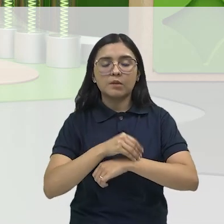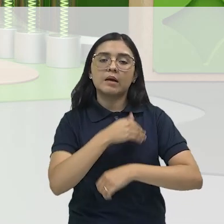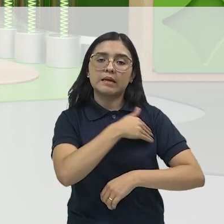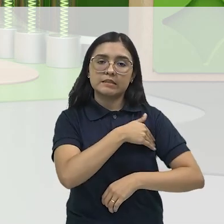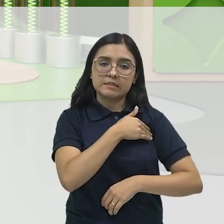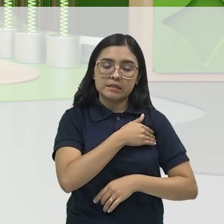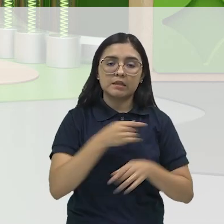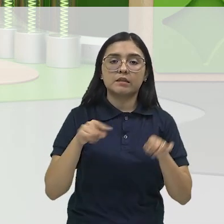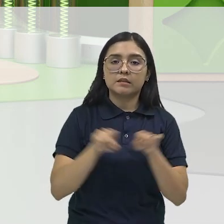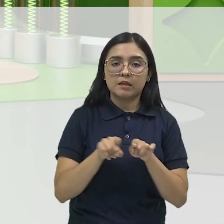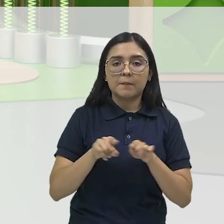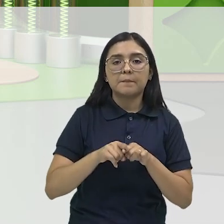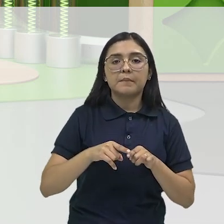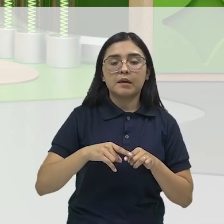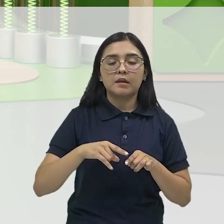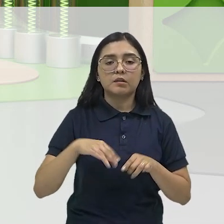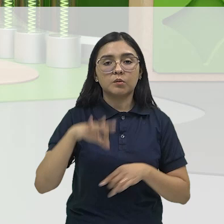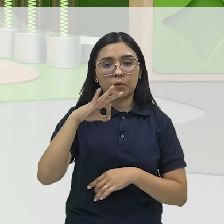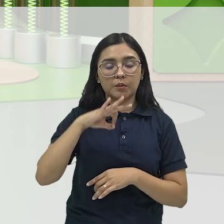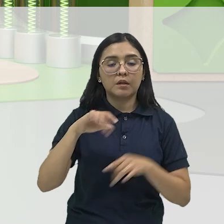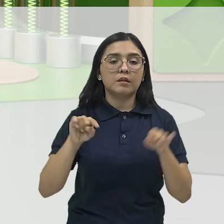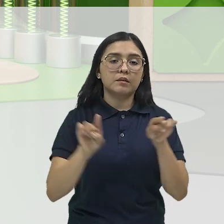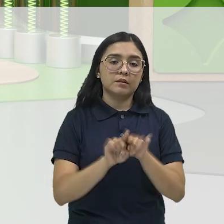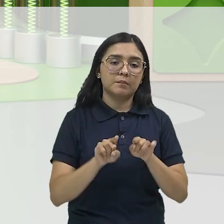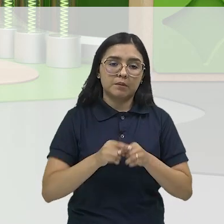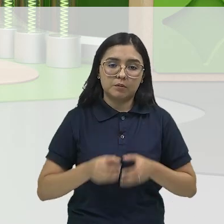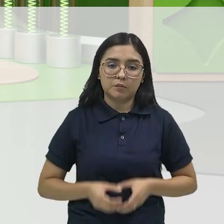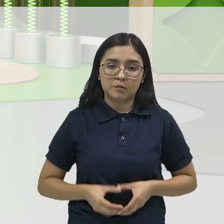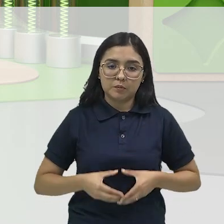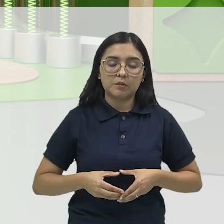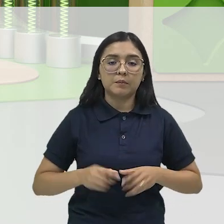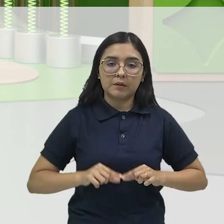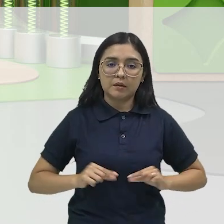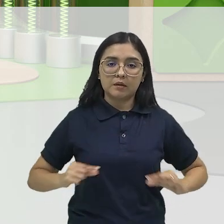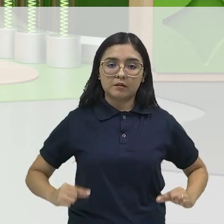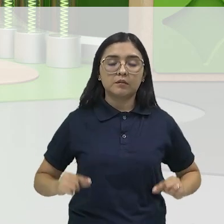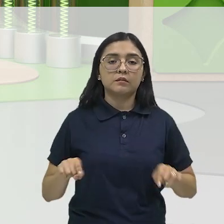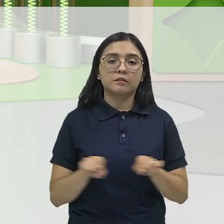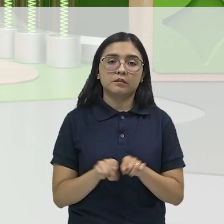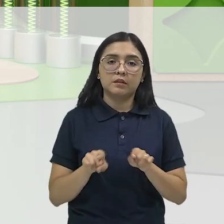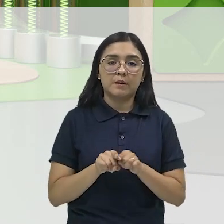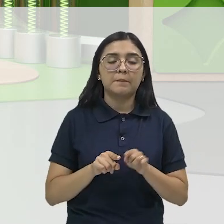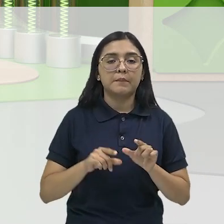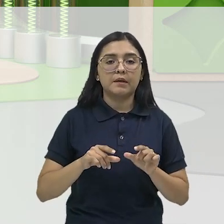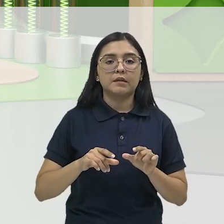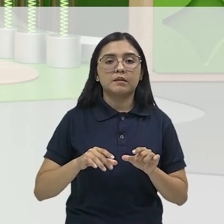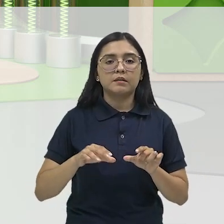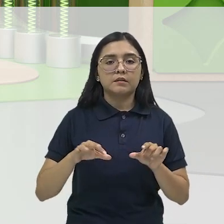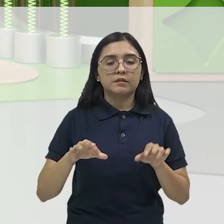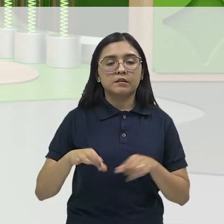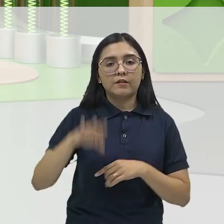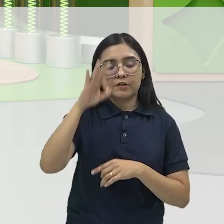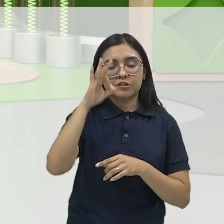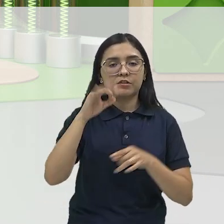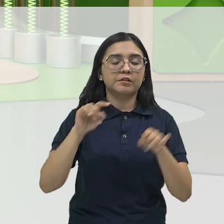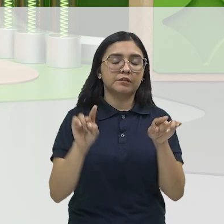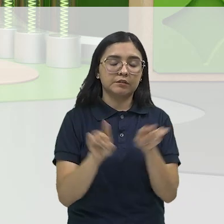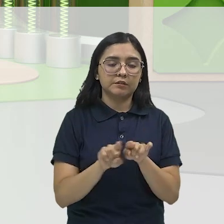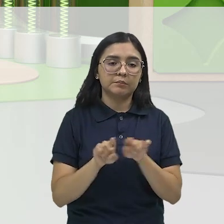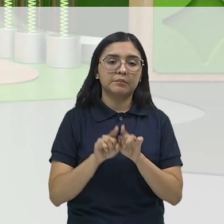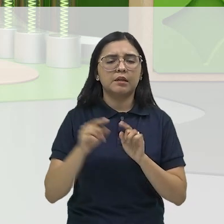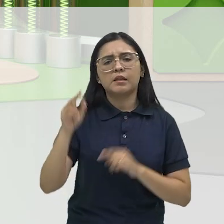região pubiana, aumento do útero, das tubas uterinas e também da vagina, porque lembrando que esse